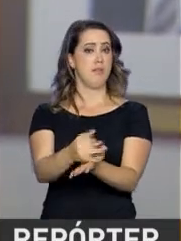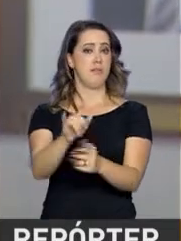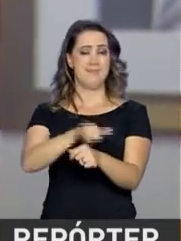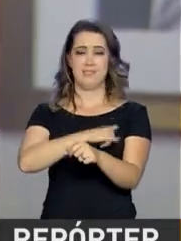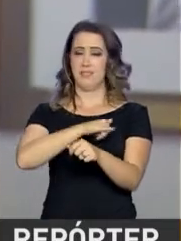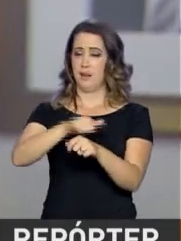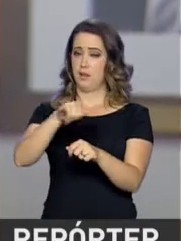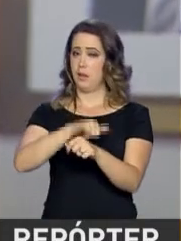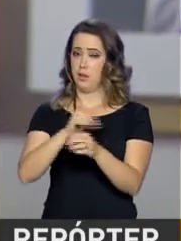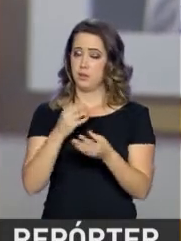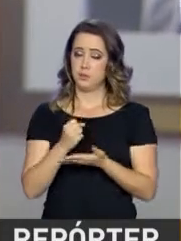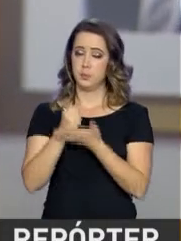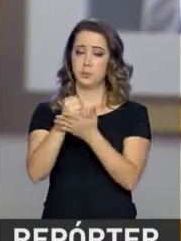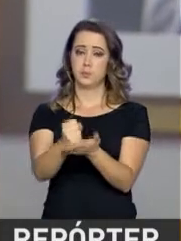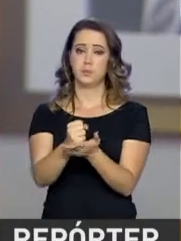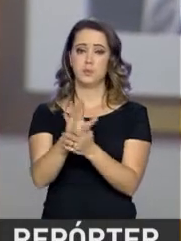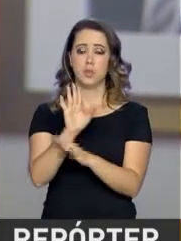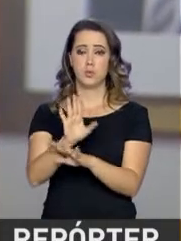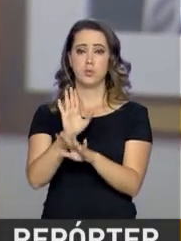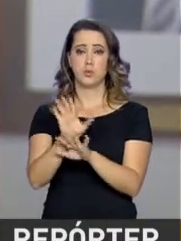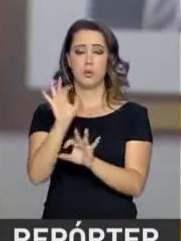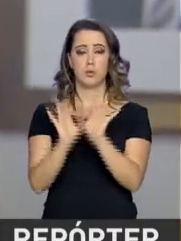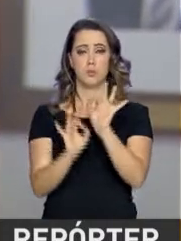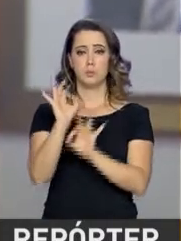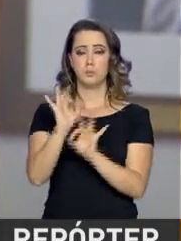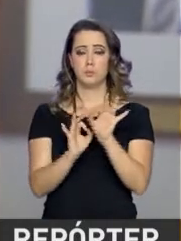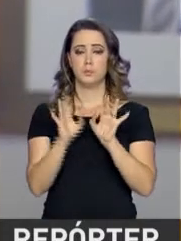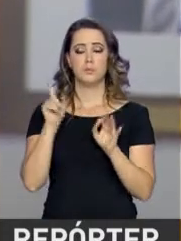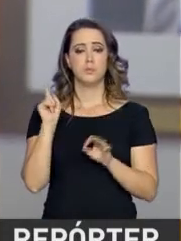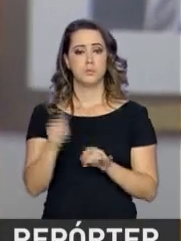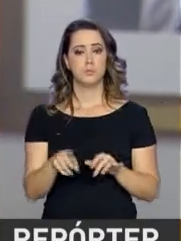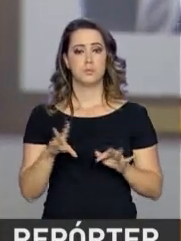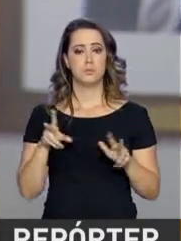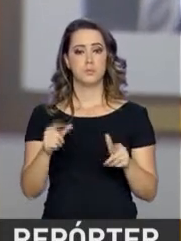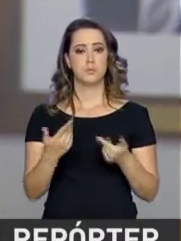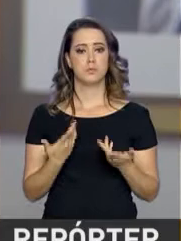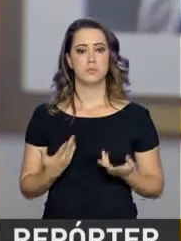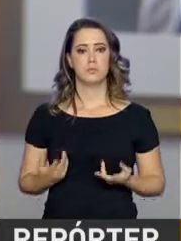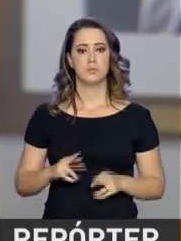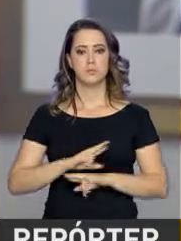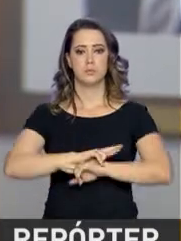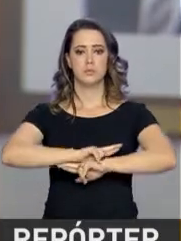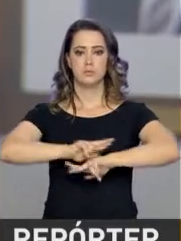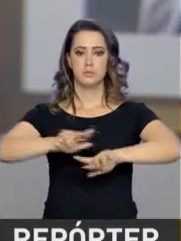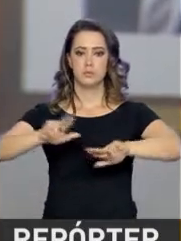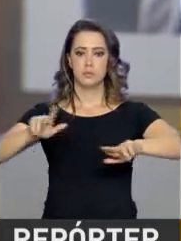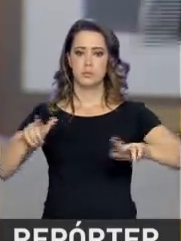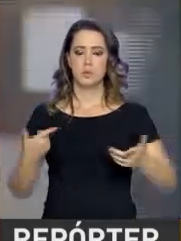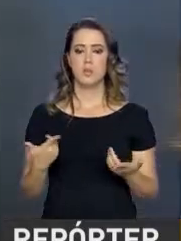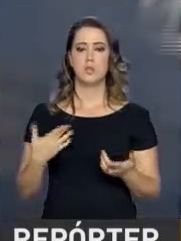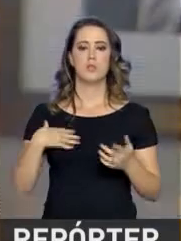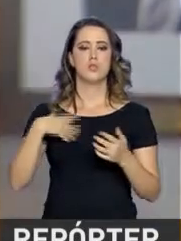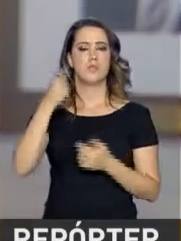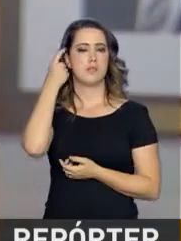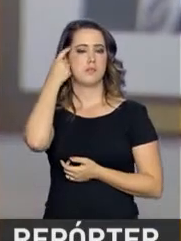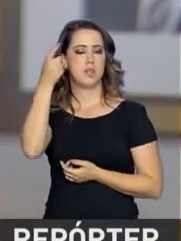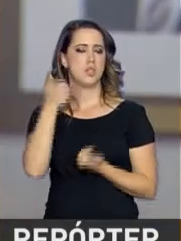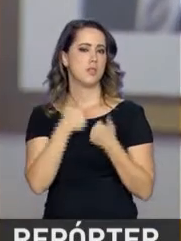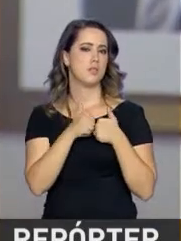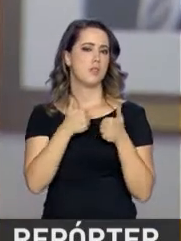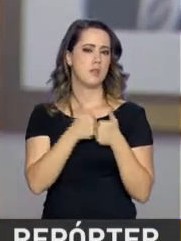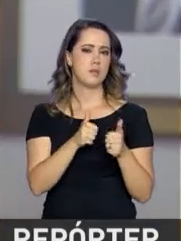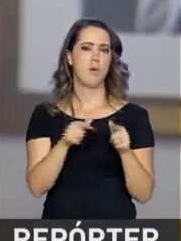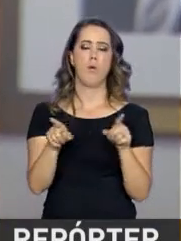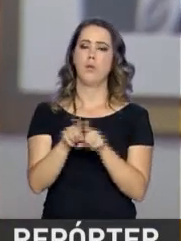disposição de auxiliar no planejamento isso aí vai para as áreas de logística inteligência e